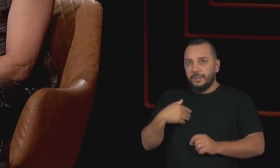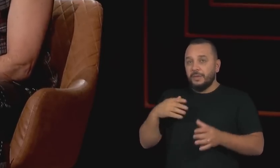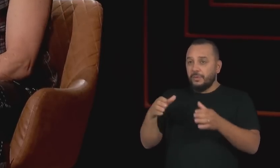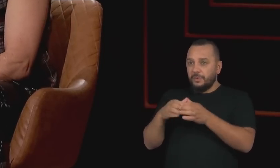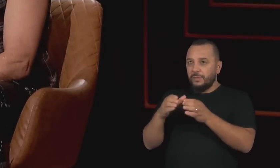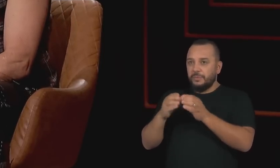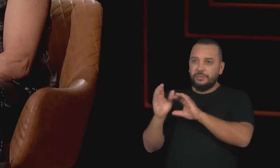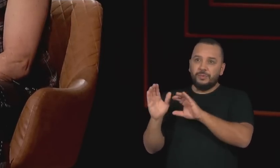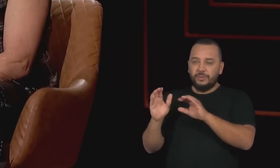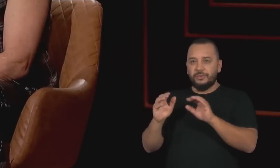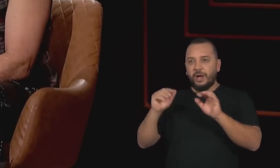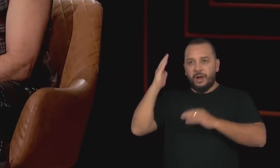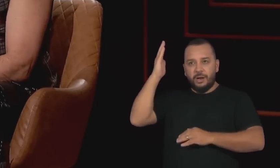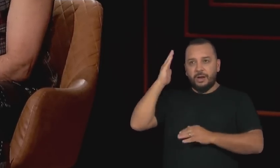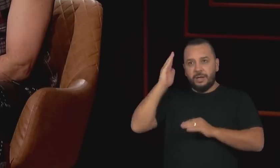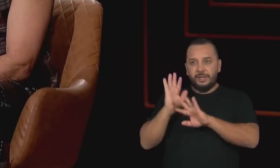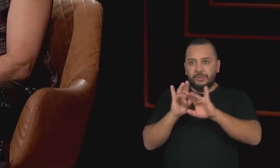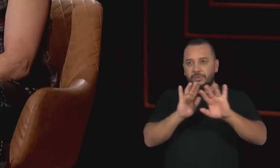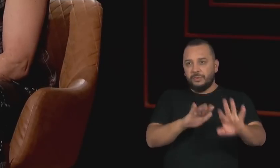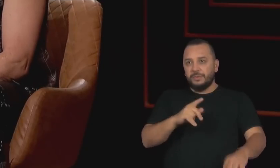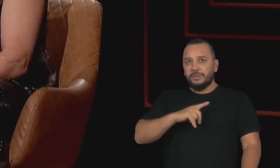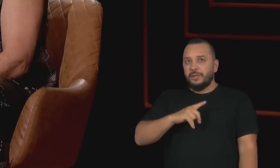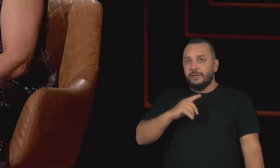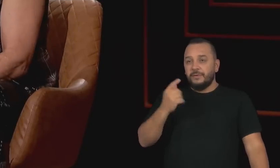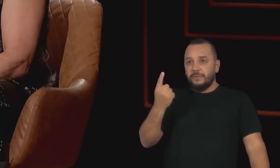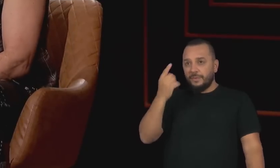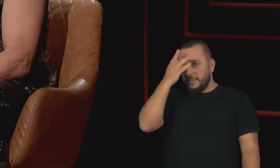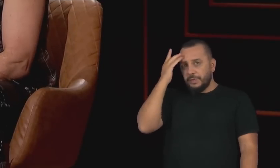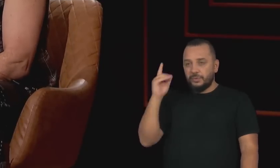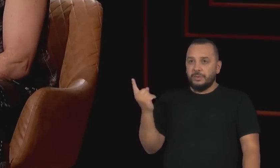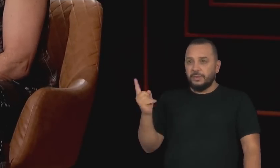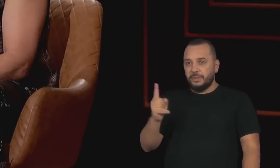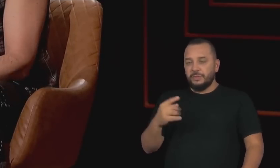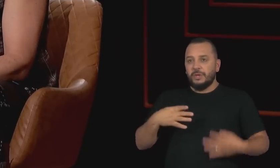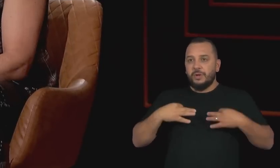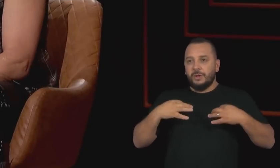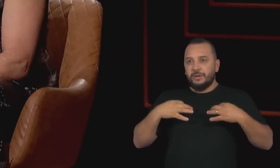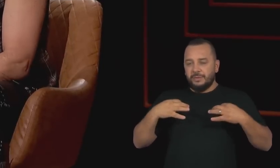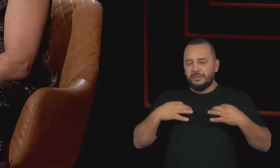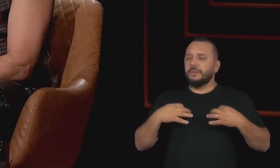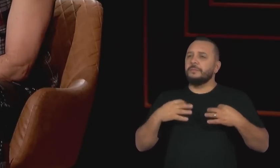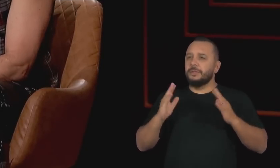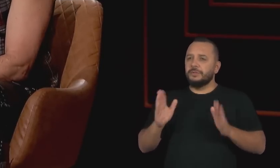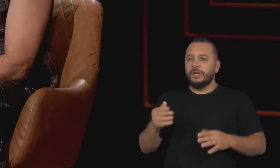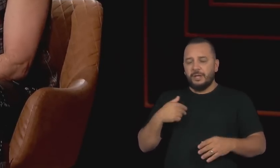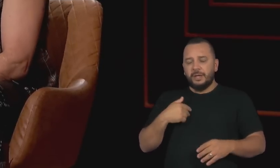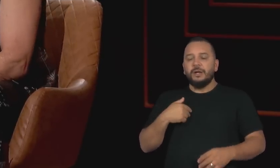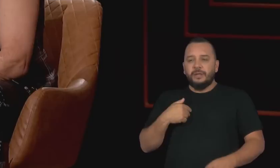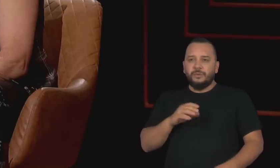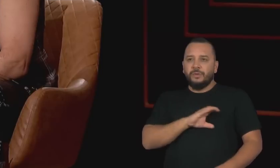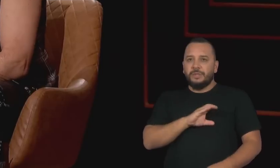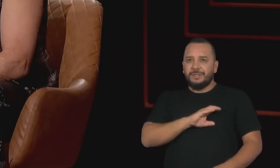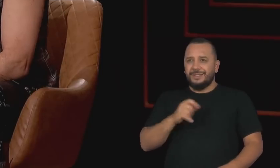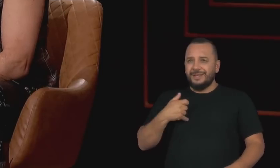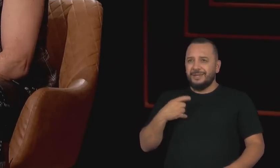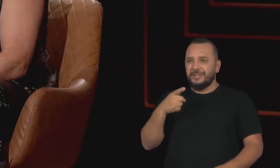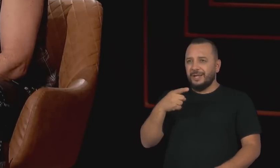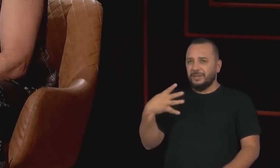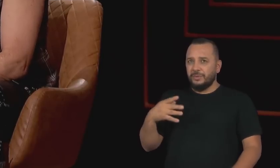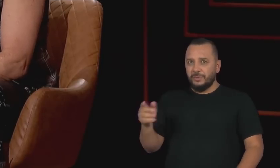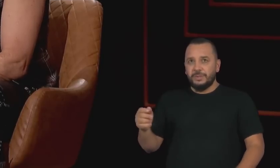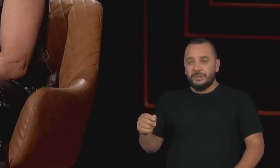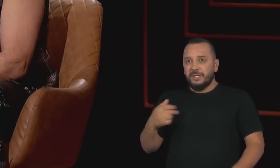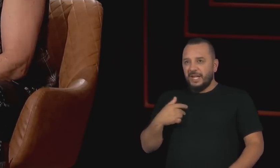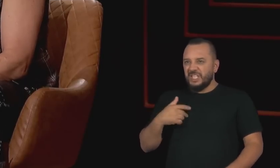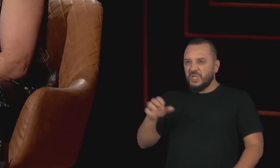para assistir o jogo e passou um cara com uma camisa da Gaviões. Eu tinha uns 14 anos, eu fui lá e puxei a camisa dele. Aí